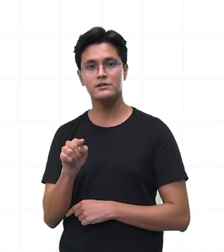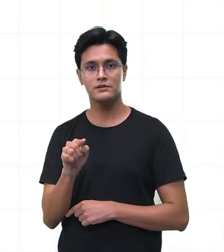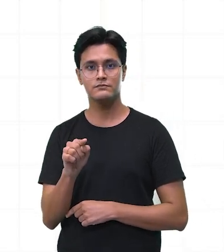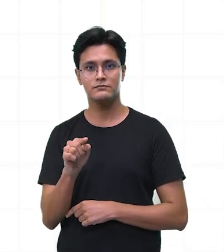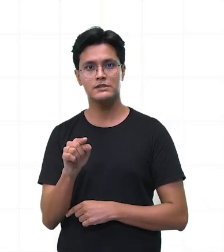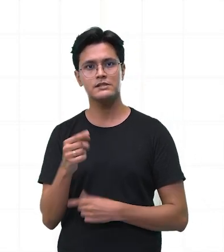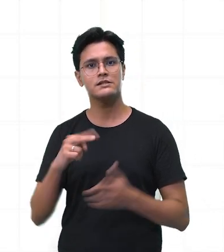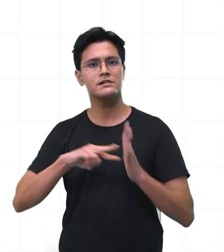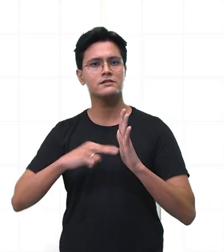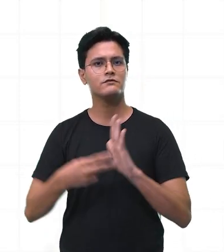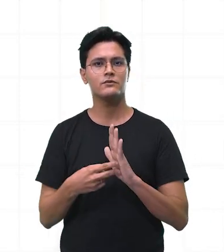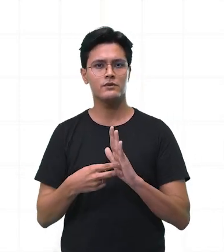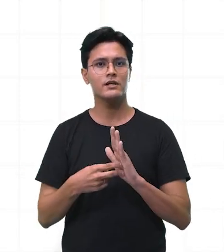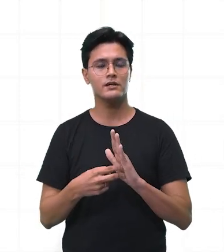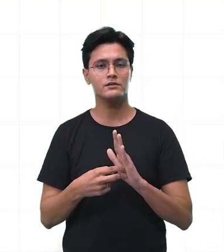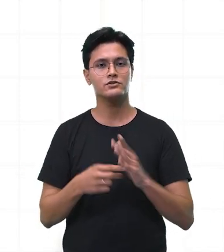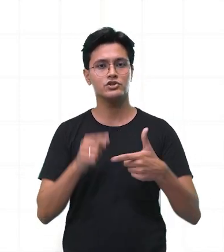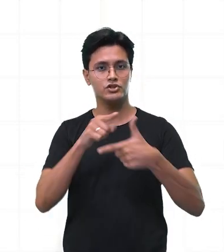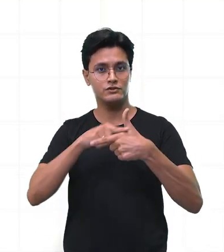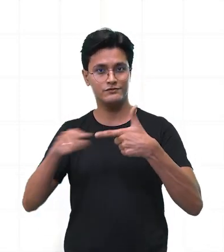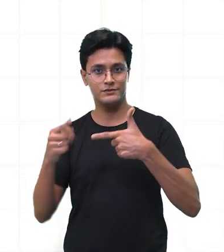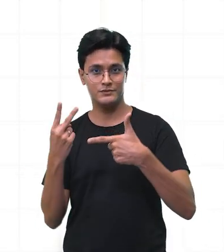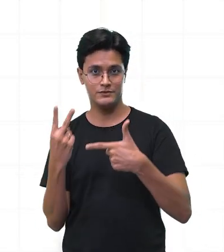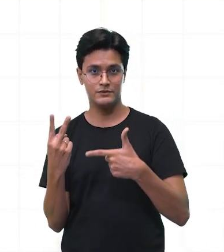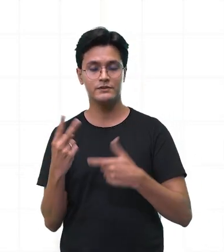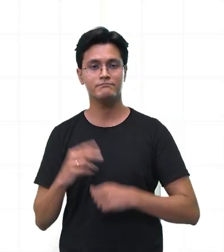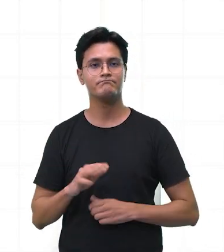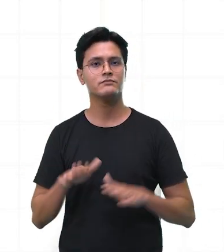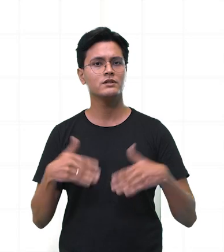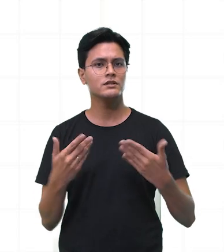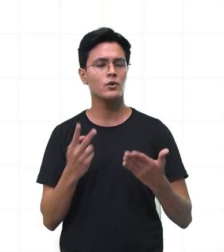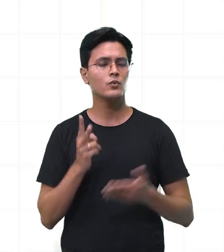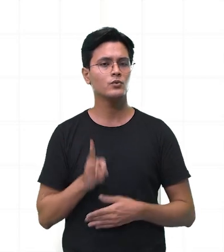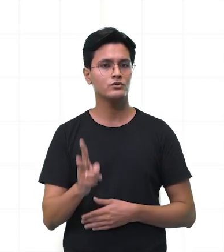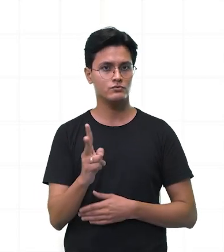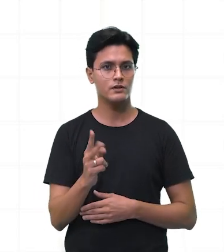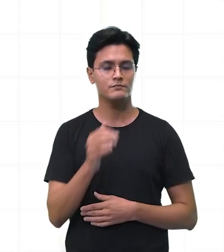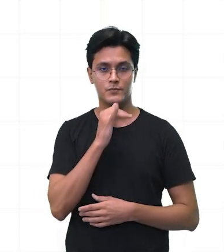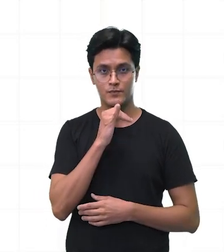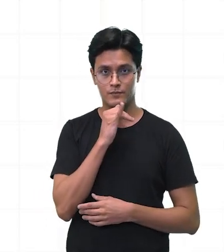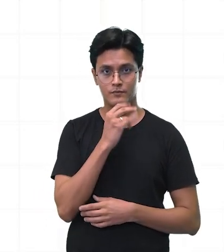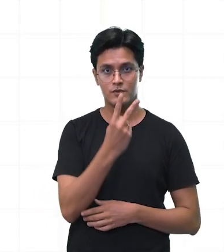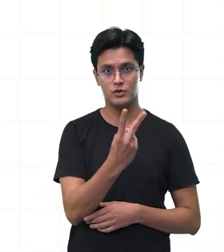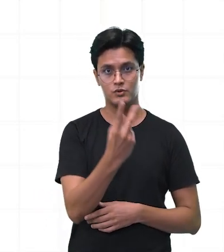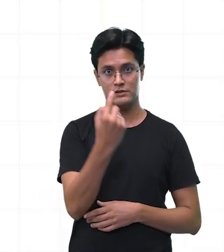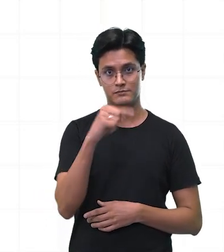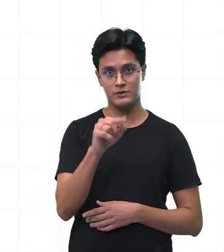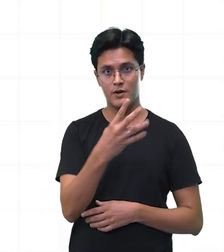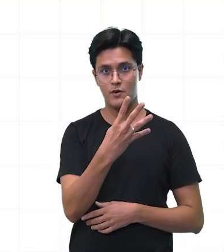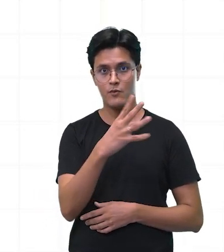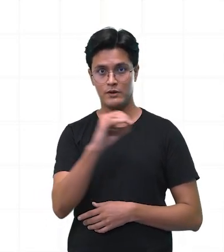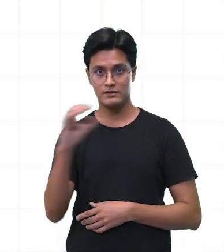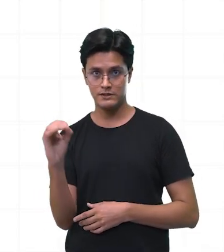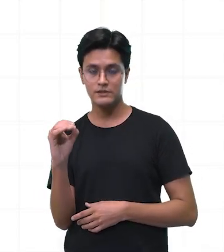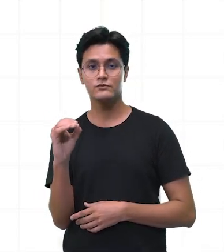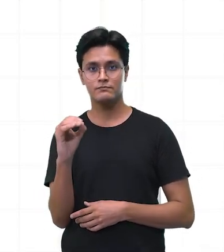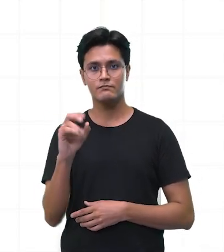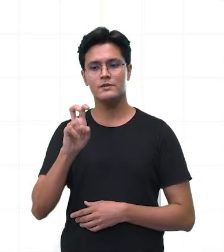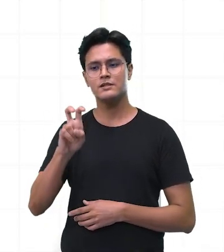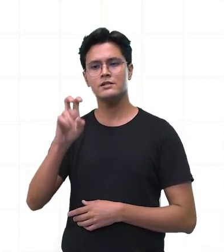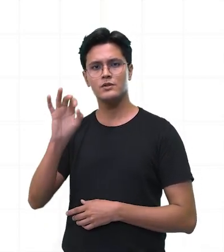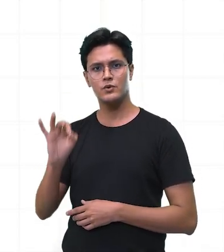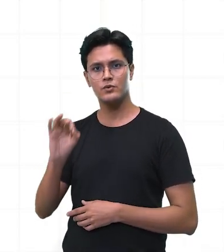por 2. Vamos continuar, então, com o mesmo valor. 50%, então, de 2.400